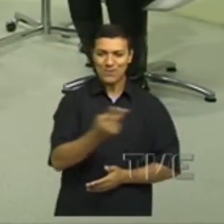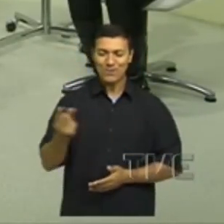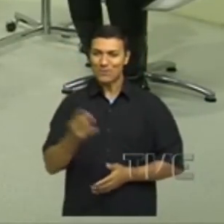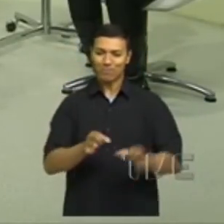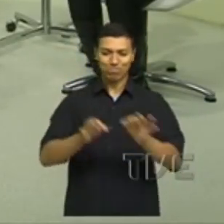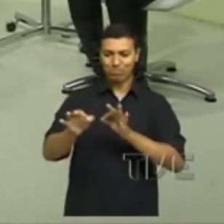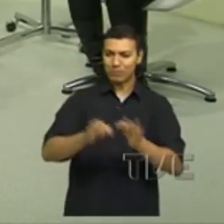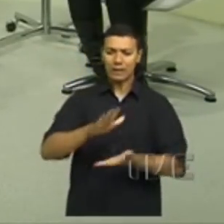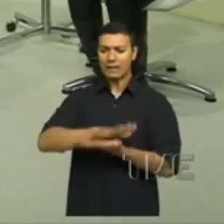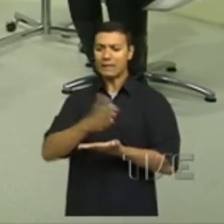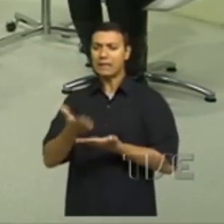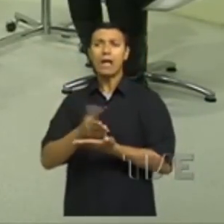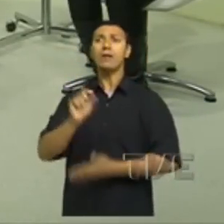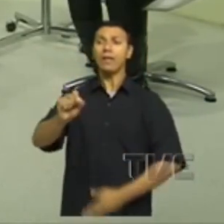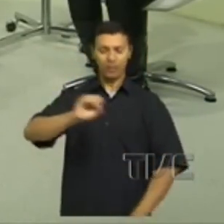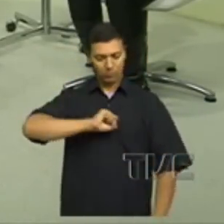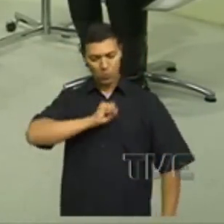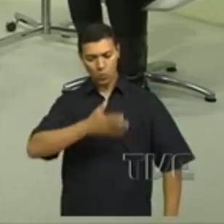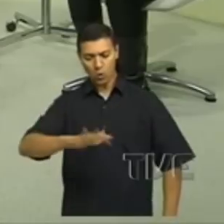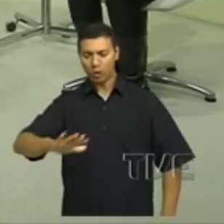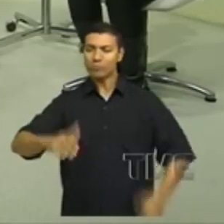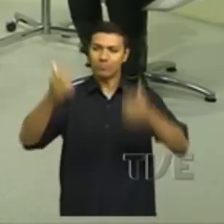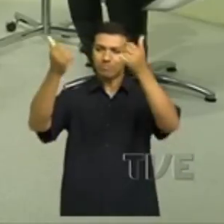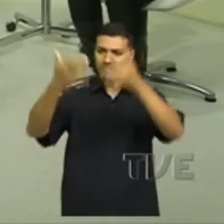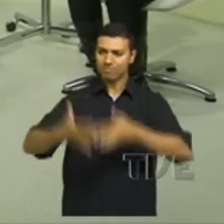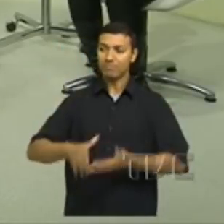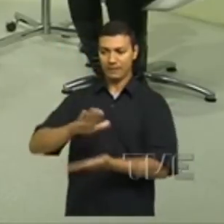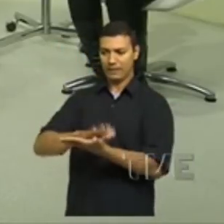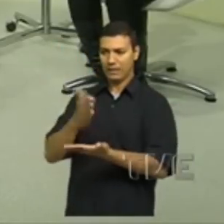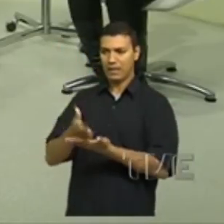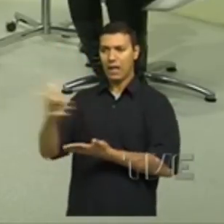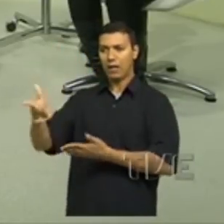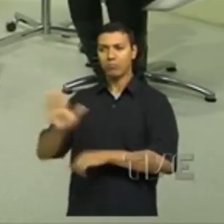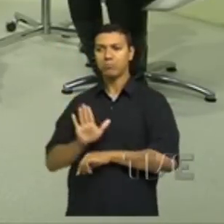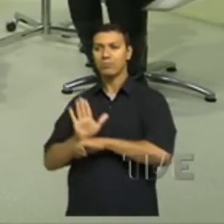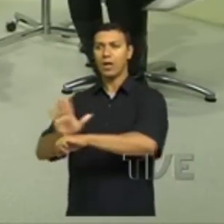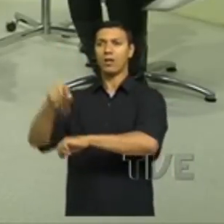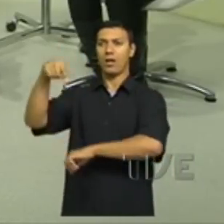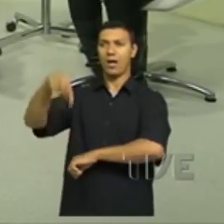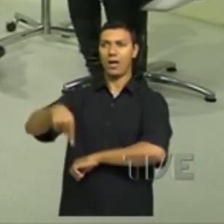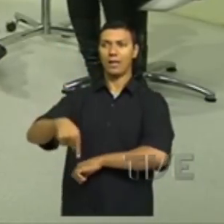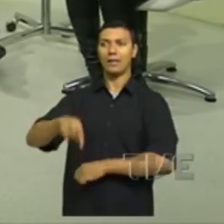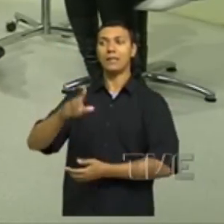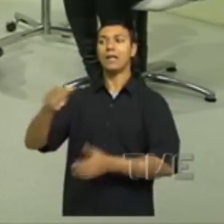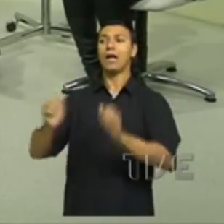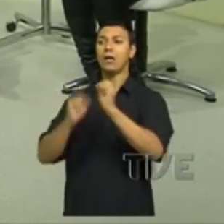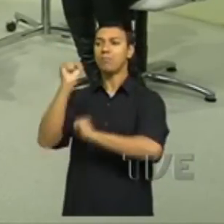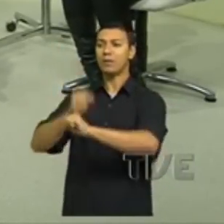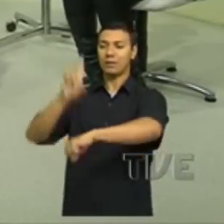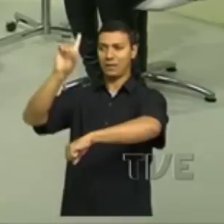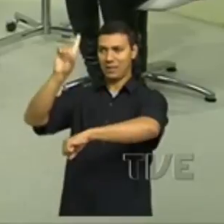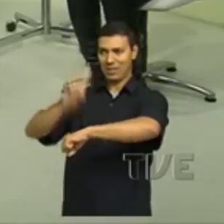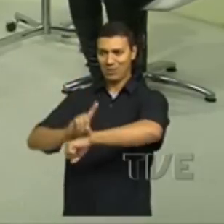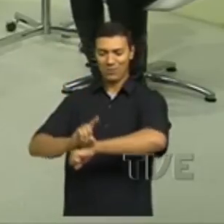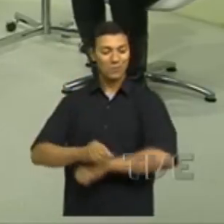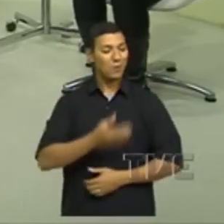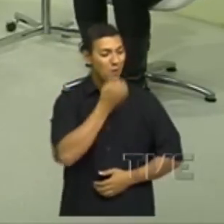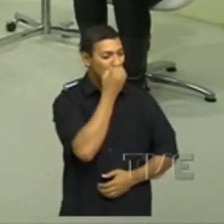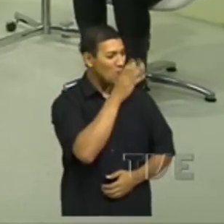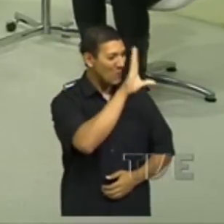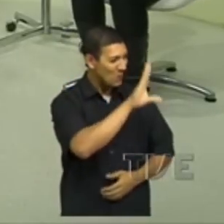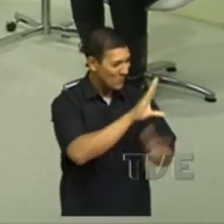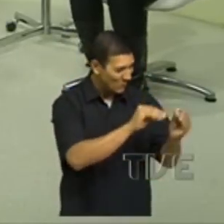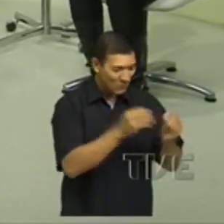por Odimar Garretti, intérprete da Desenvolver Inclusão. Muito boa noite. Boa noite. Bem-vindos ao programa. Boa noite.